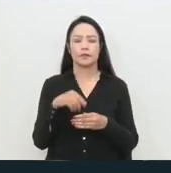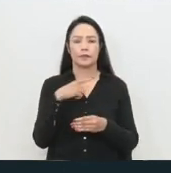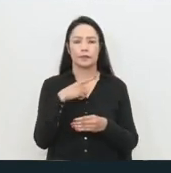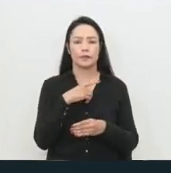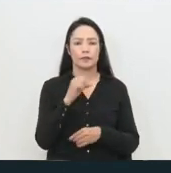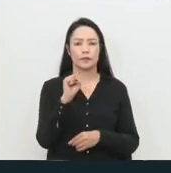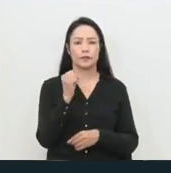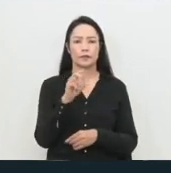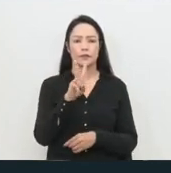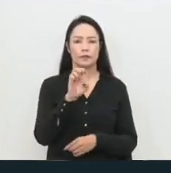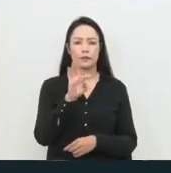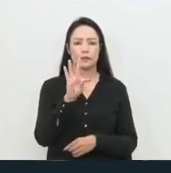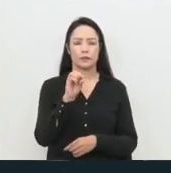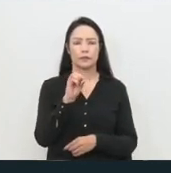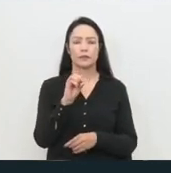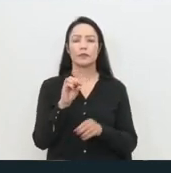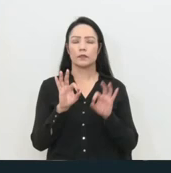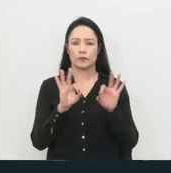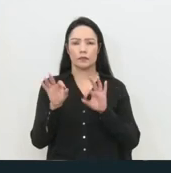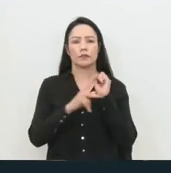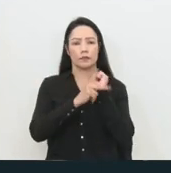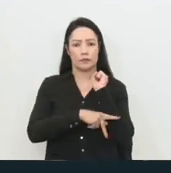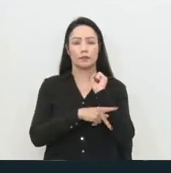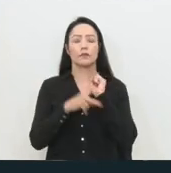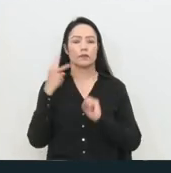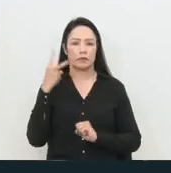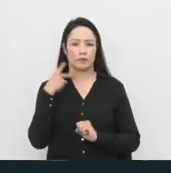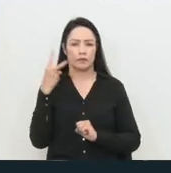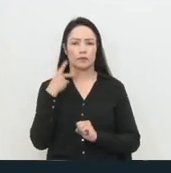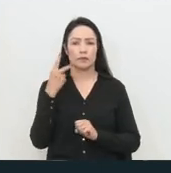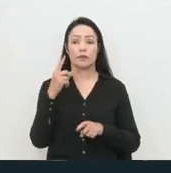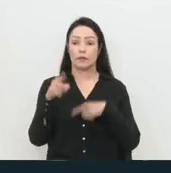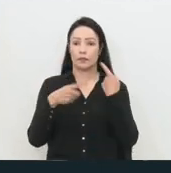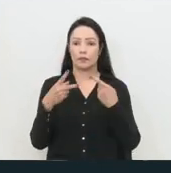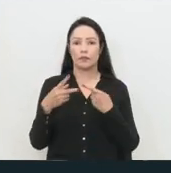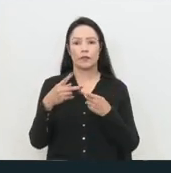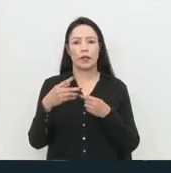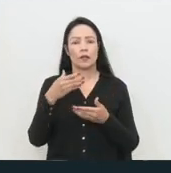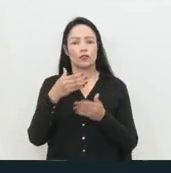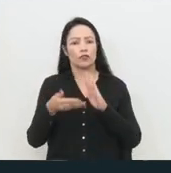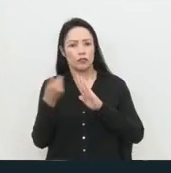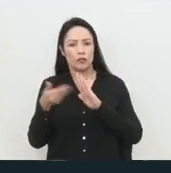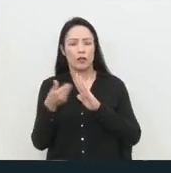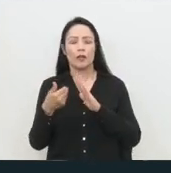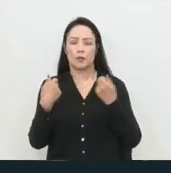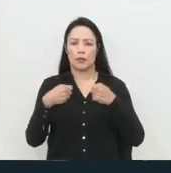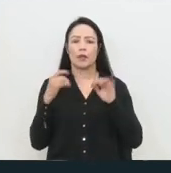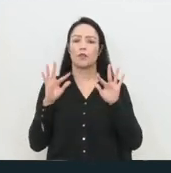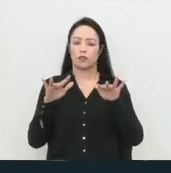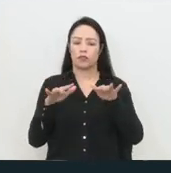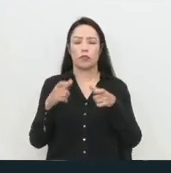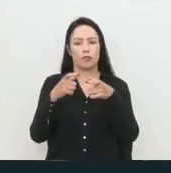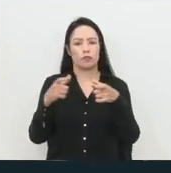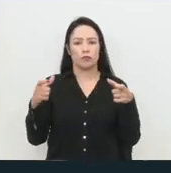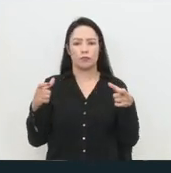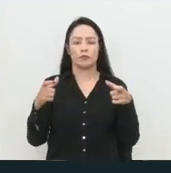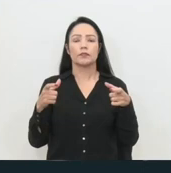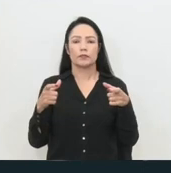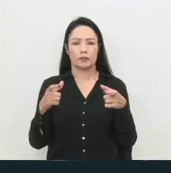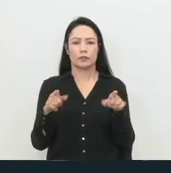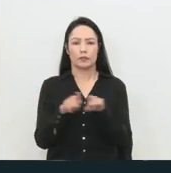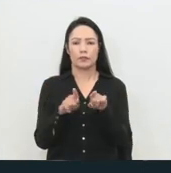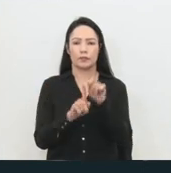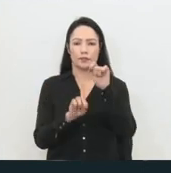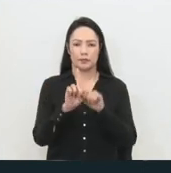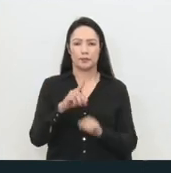vetos da Prefeitura em projetos elaborados pelos vereadores já derrubar um veto é preciso de uma maioria absoluta do plenário Além disso neste mês